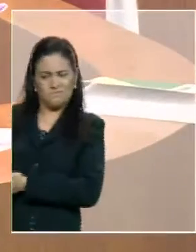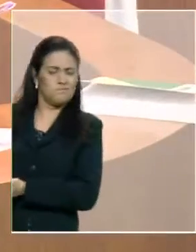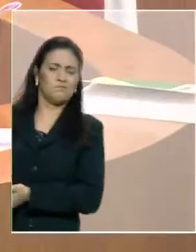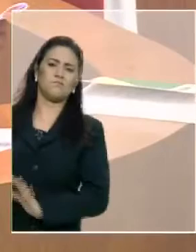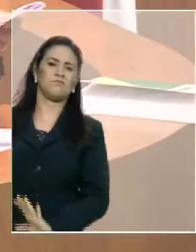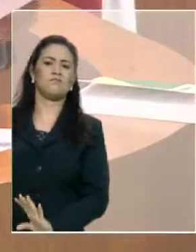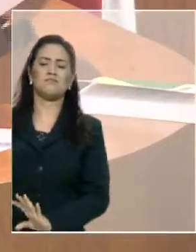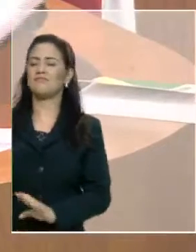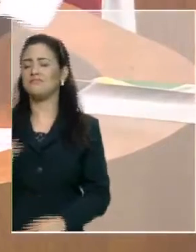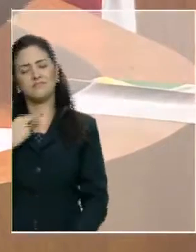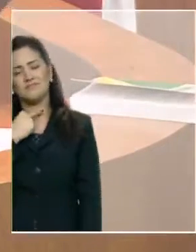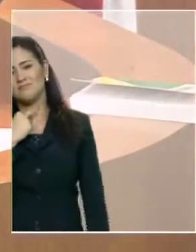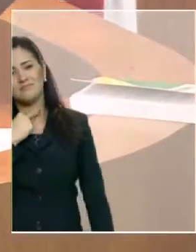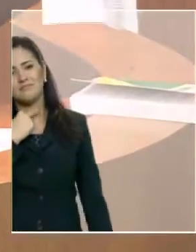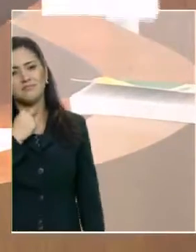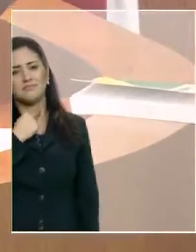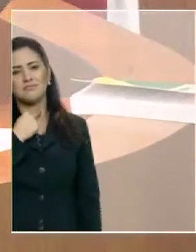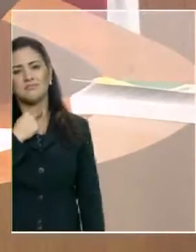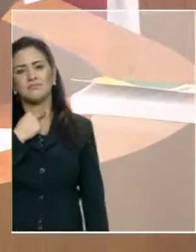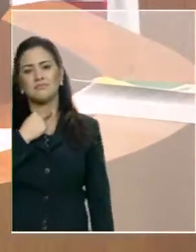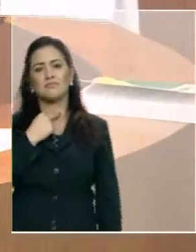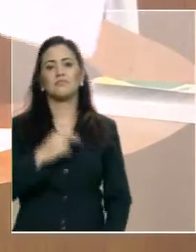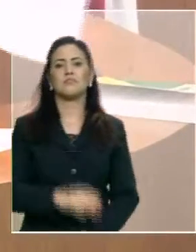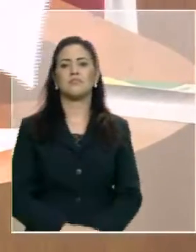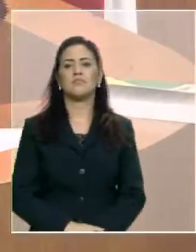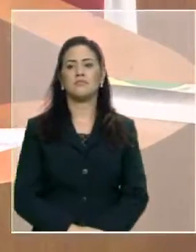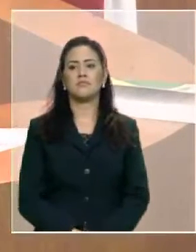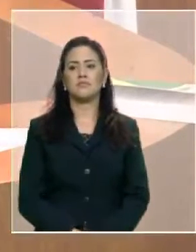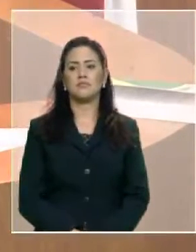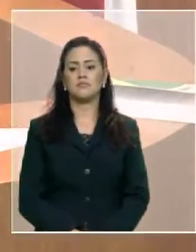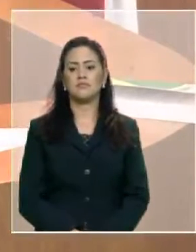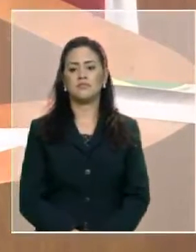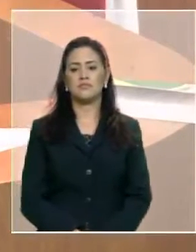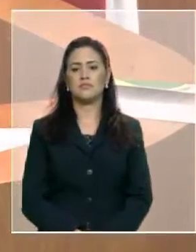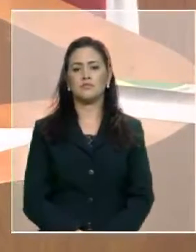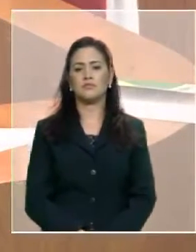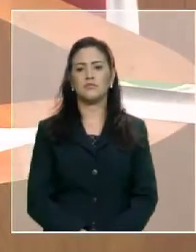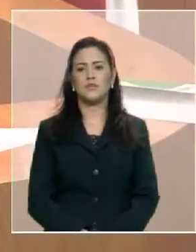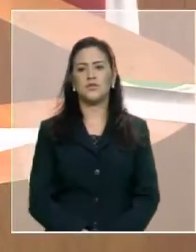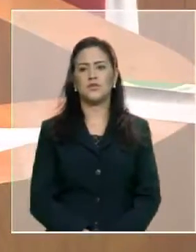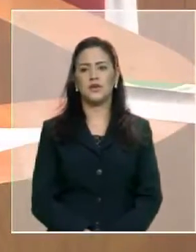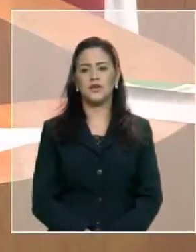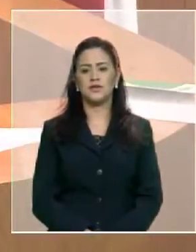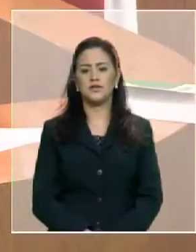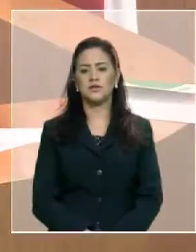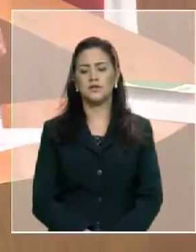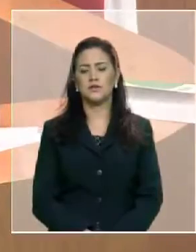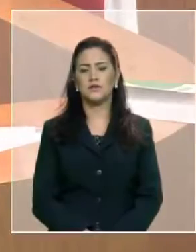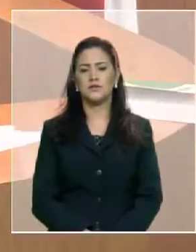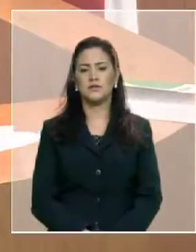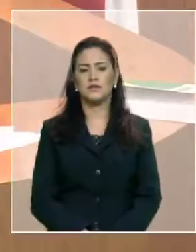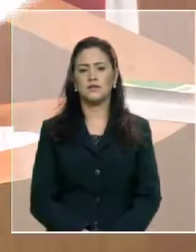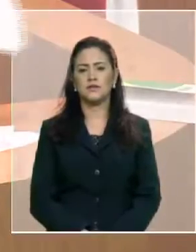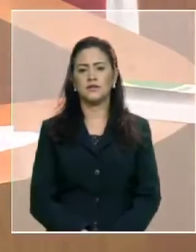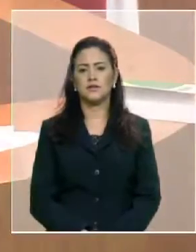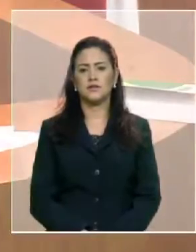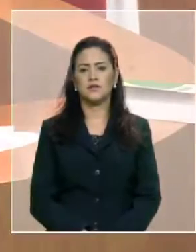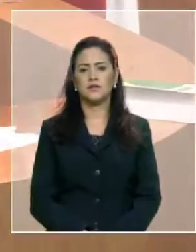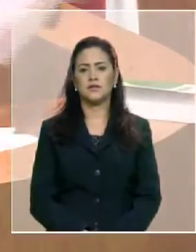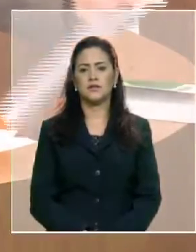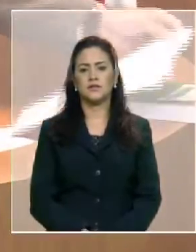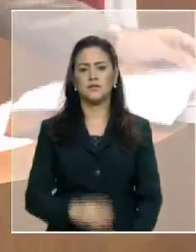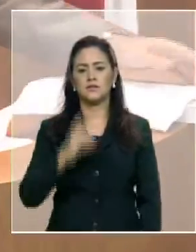da autoria. Isso está na Constituição Federal. Independente da autoria. Deputado Antônio